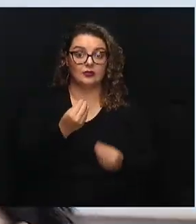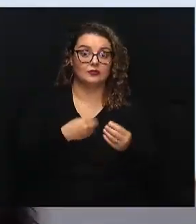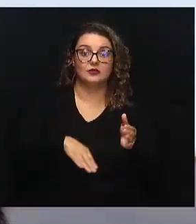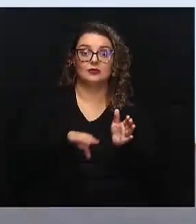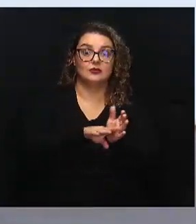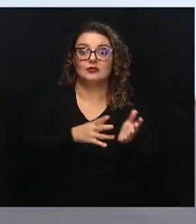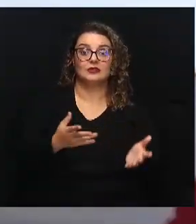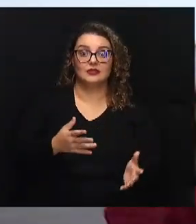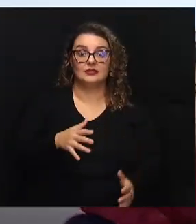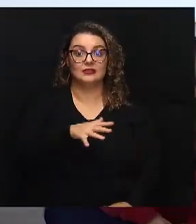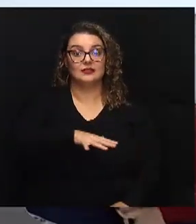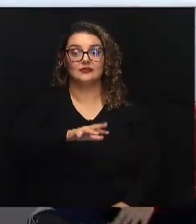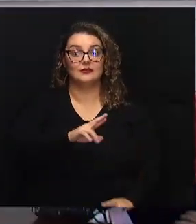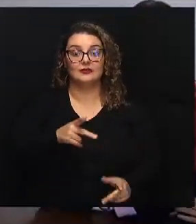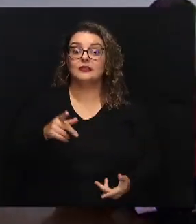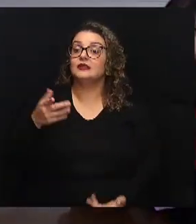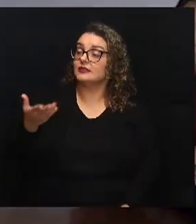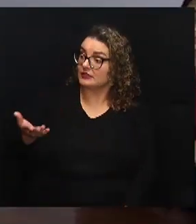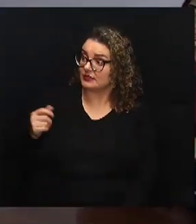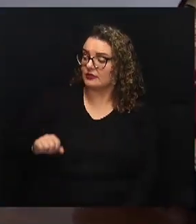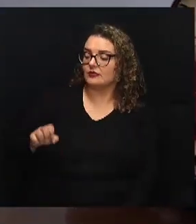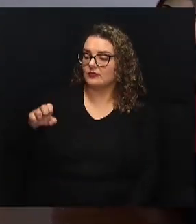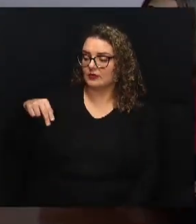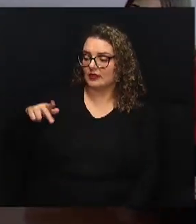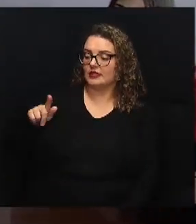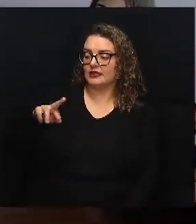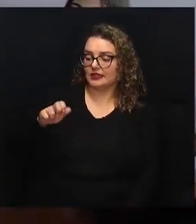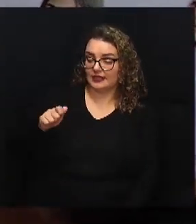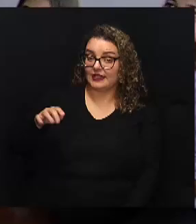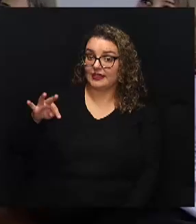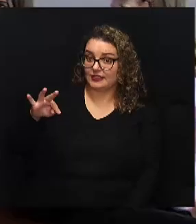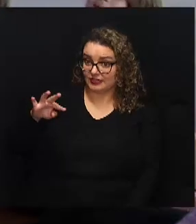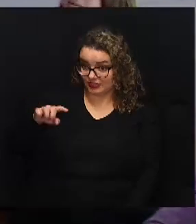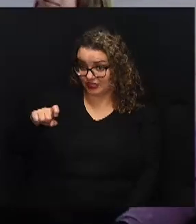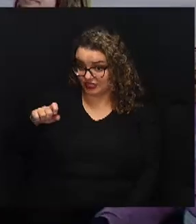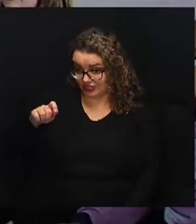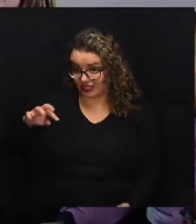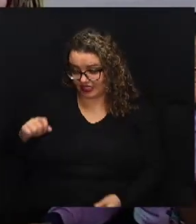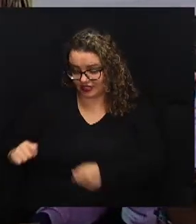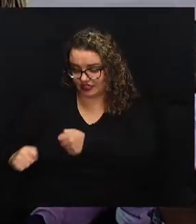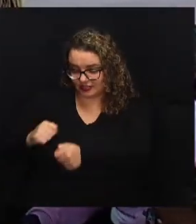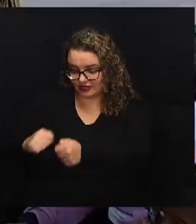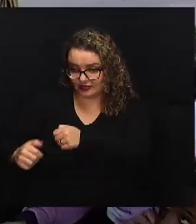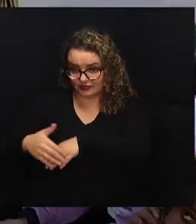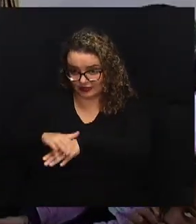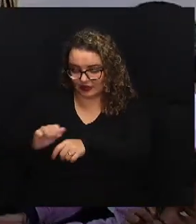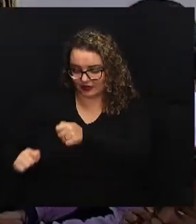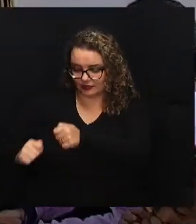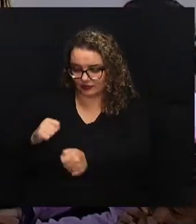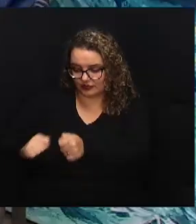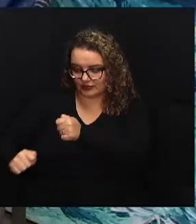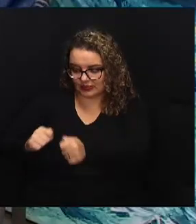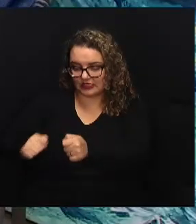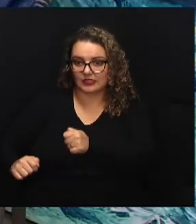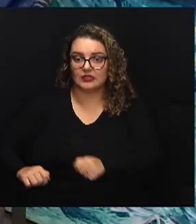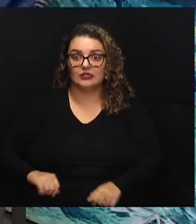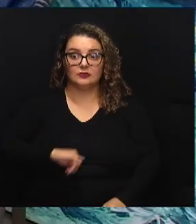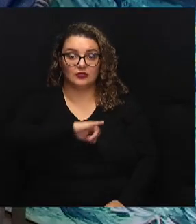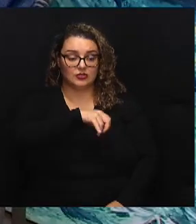peculiar... Então, nessa época, engraxate e jornaleiro, eles eram uma profissão